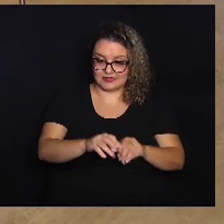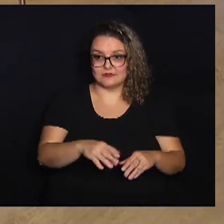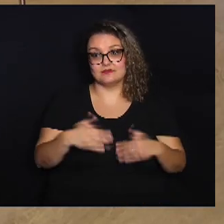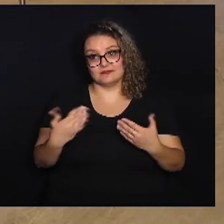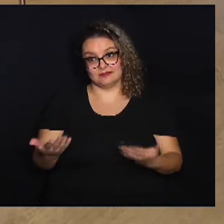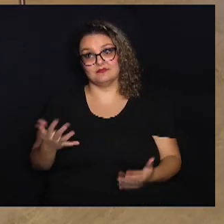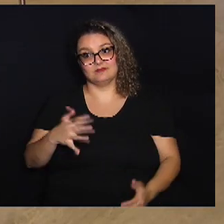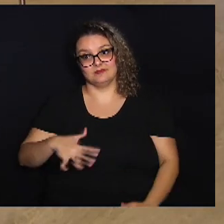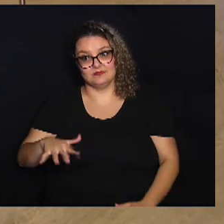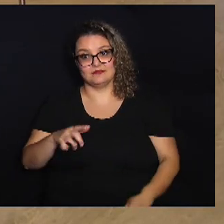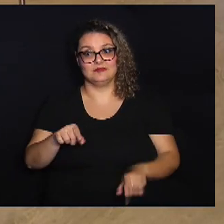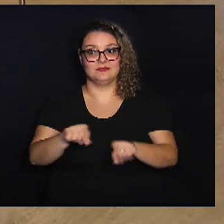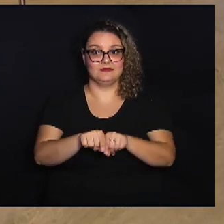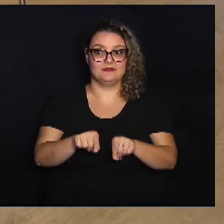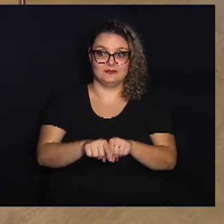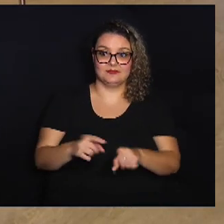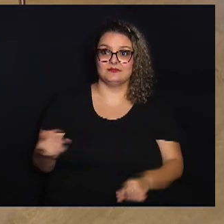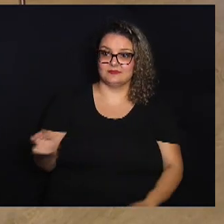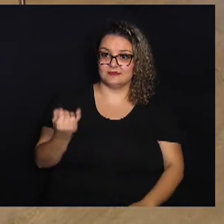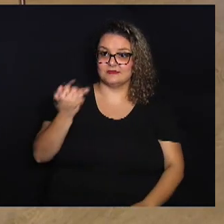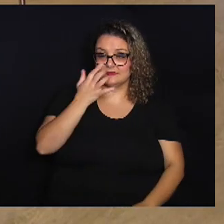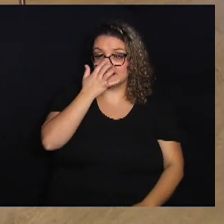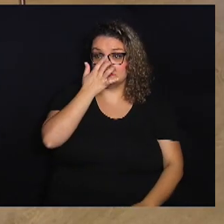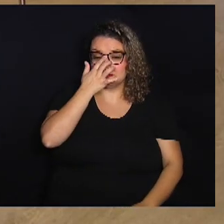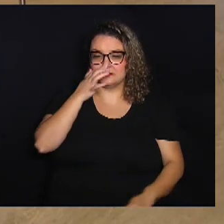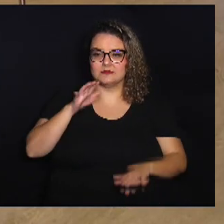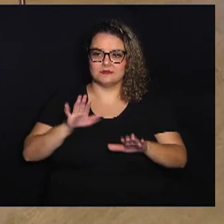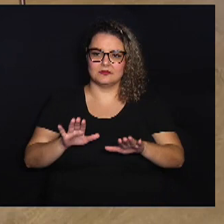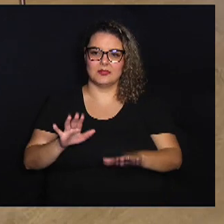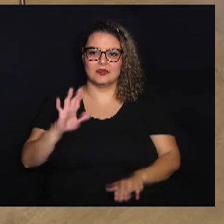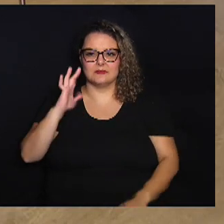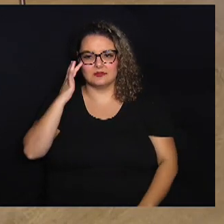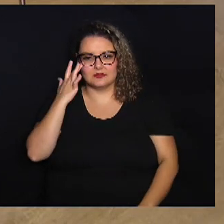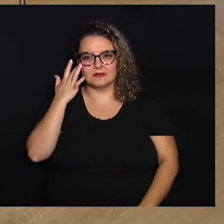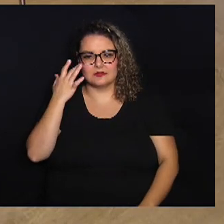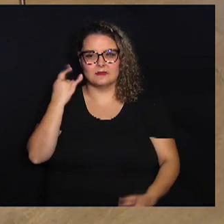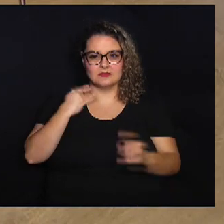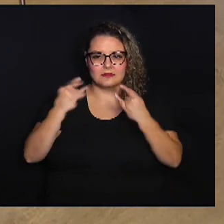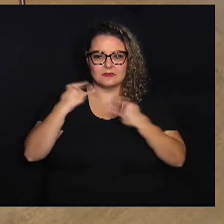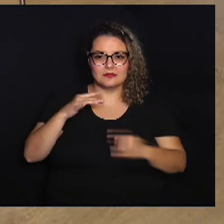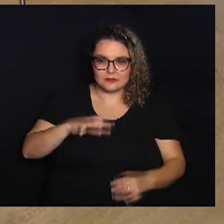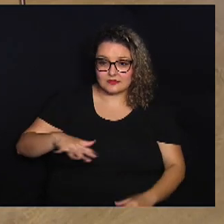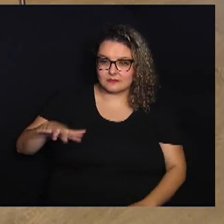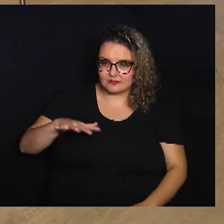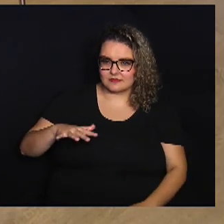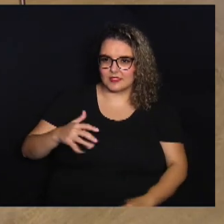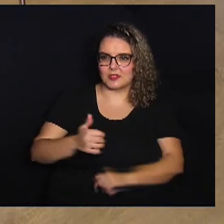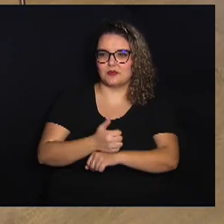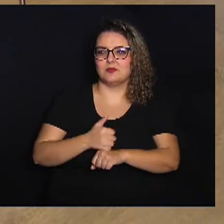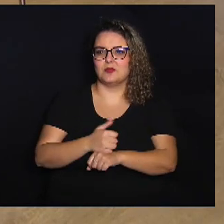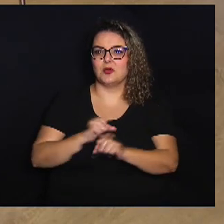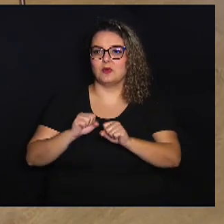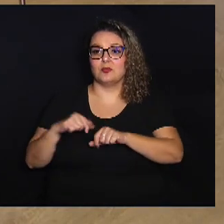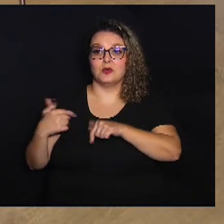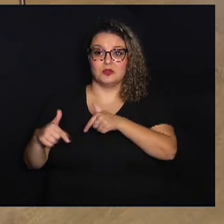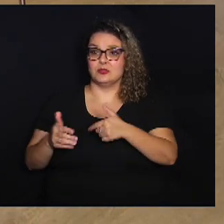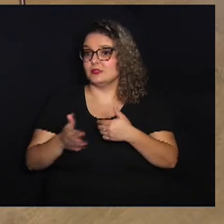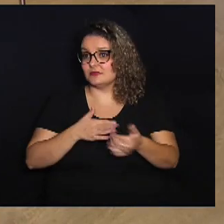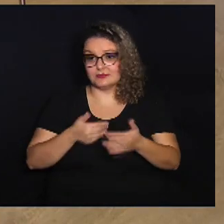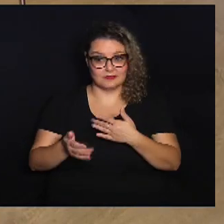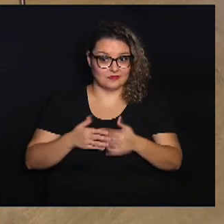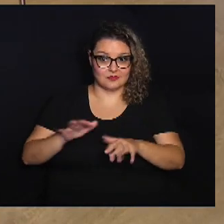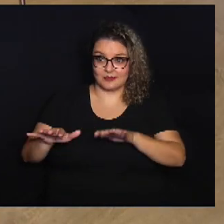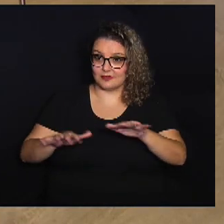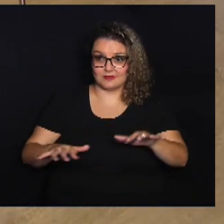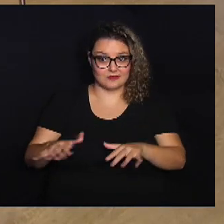parte também importante. Mas o que eu acho muito interessante da estatística é que a gente pode trabalhar em qualquer área,